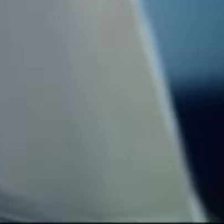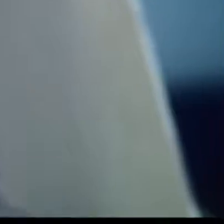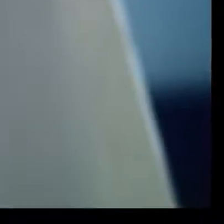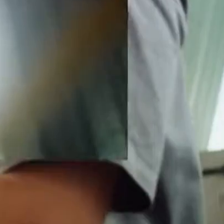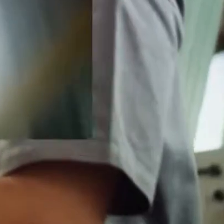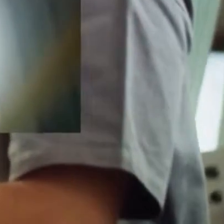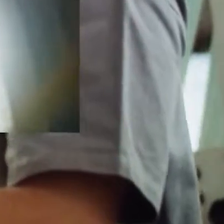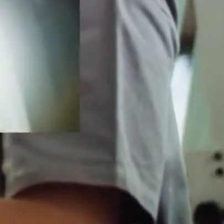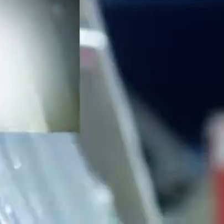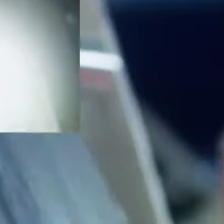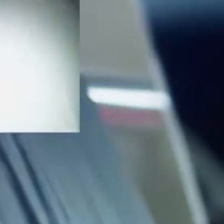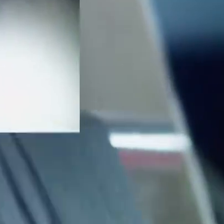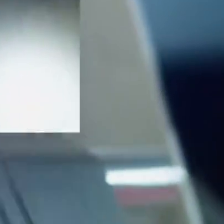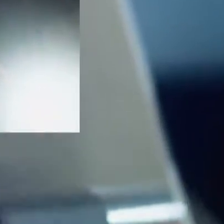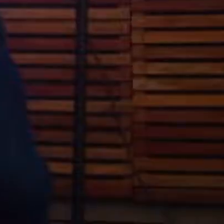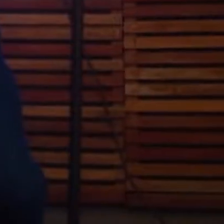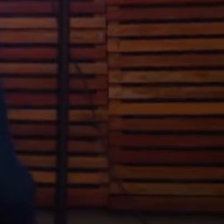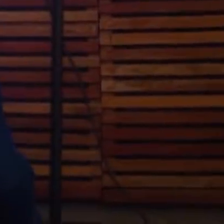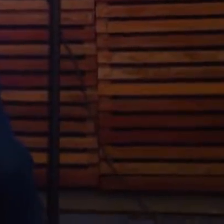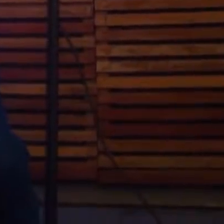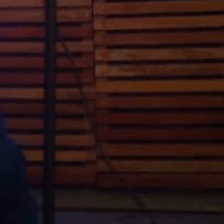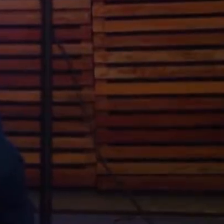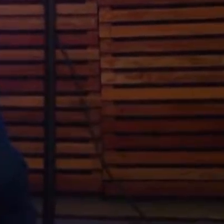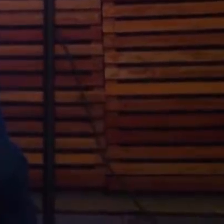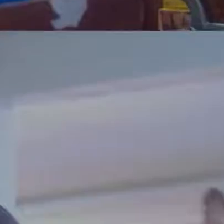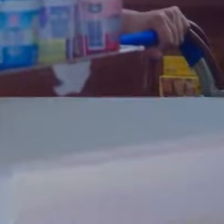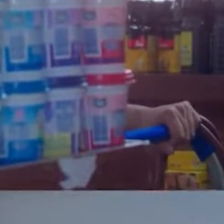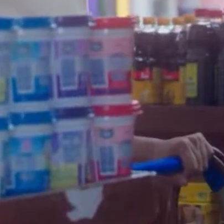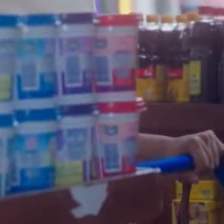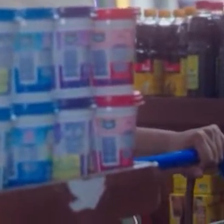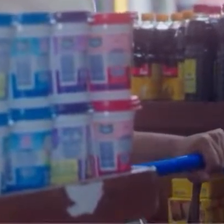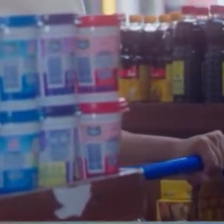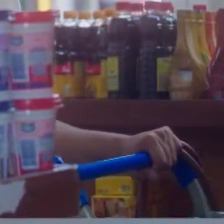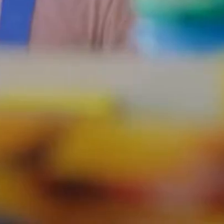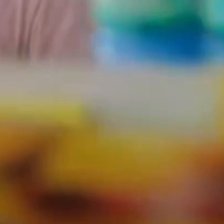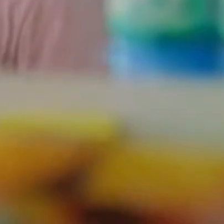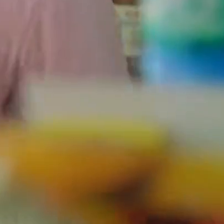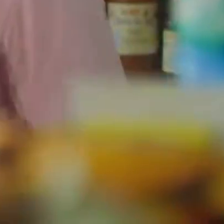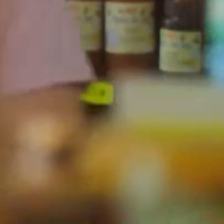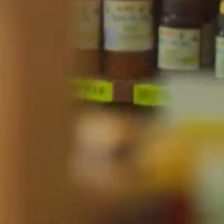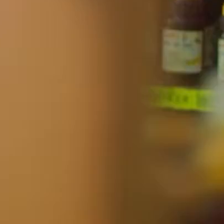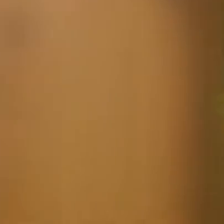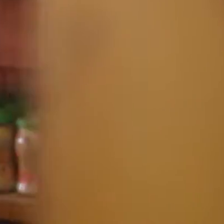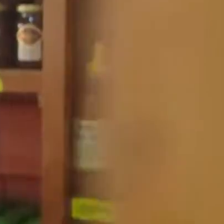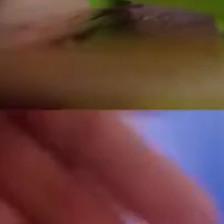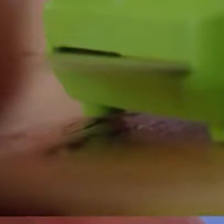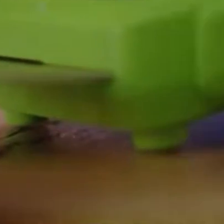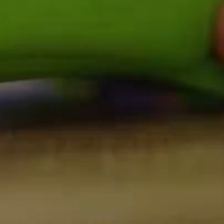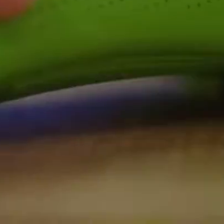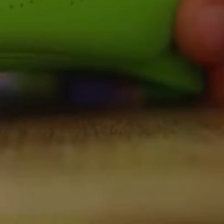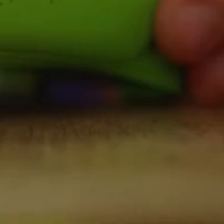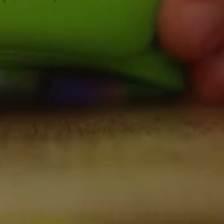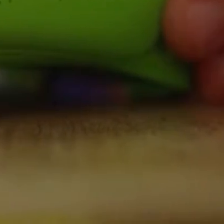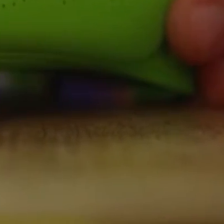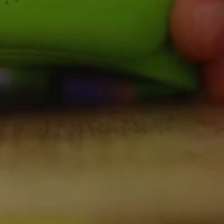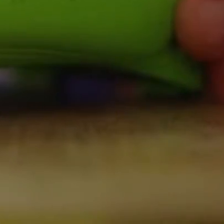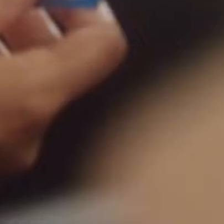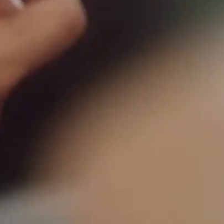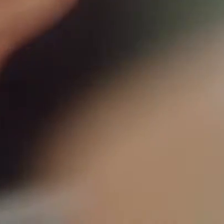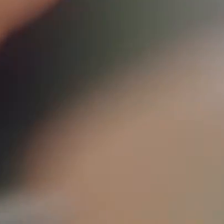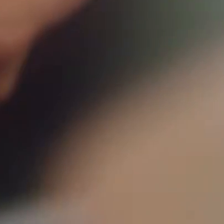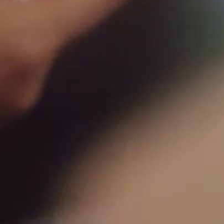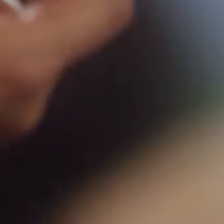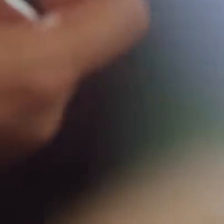assegurou números crescentes de empregos, apesar de toda a crise. Como Mato Grosso do Sul tornou-se referência no combate à